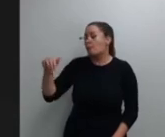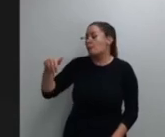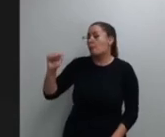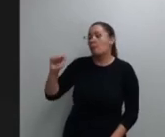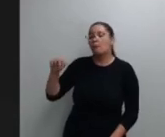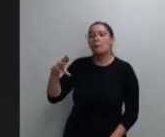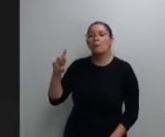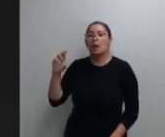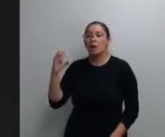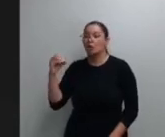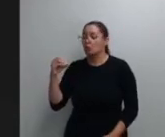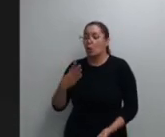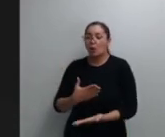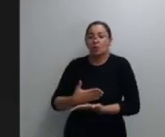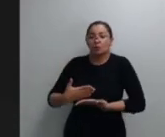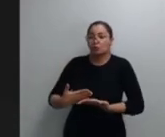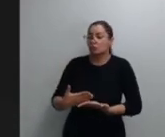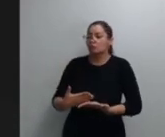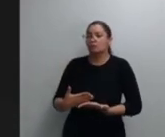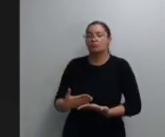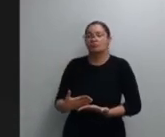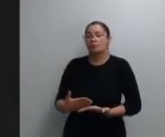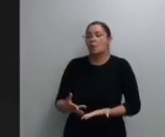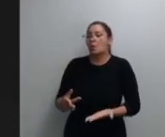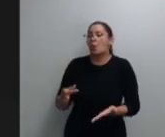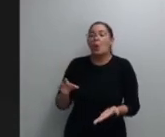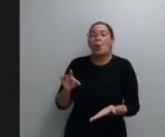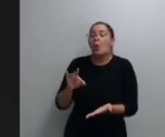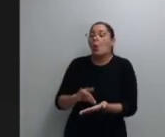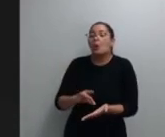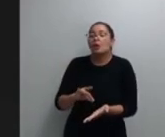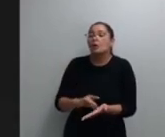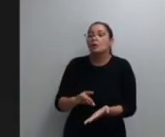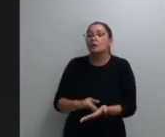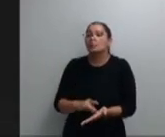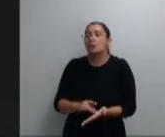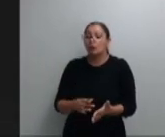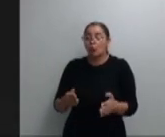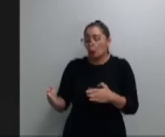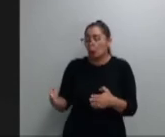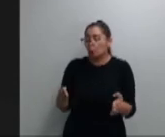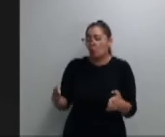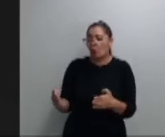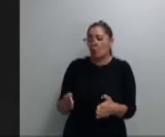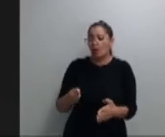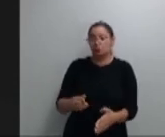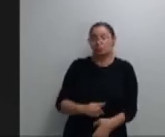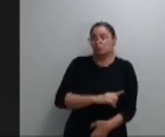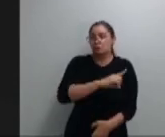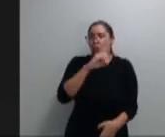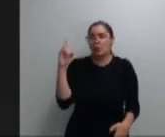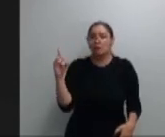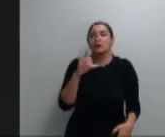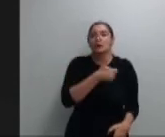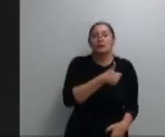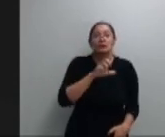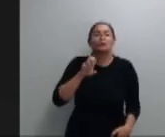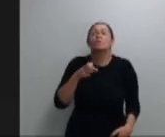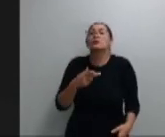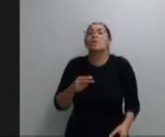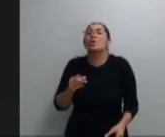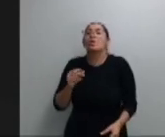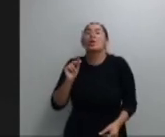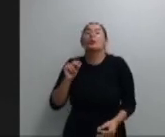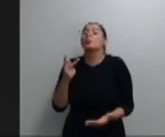momento originário ministro Gugel da contagem do prazo de 15 dias olha bem quando é que começa a contar esse